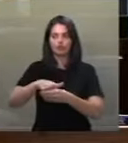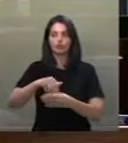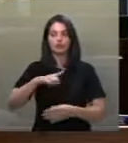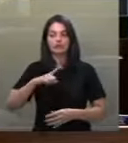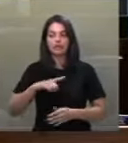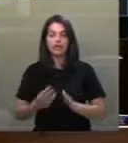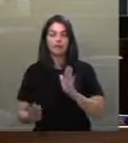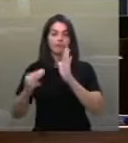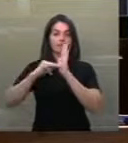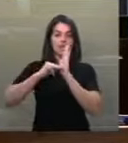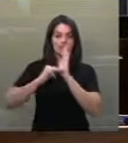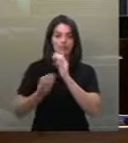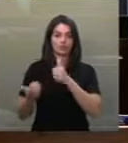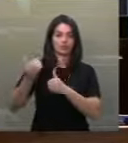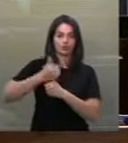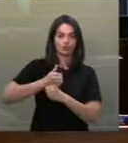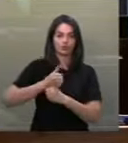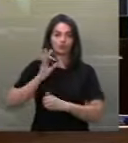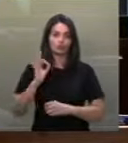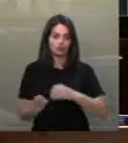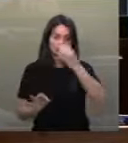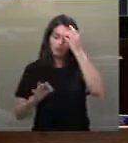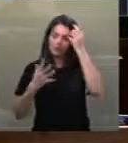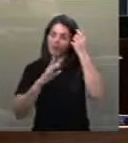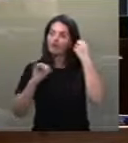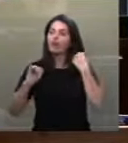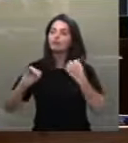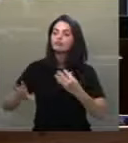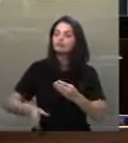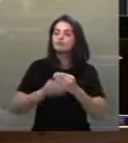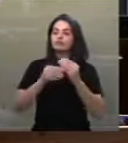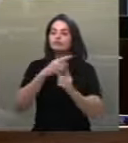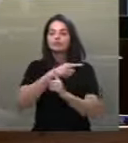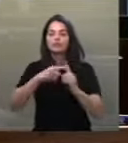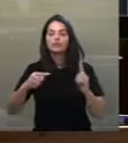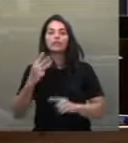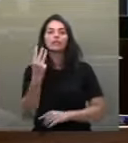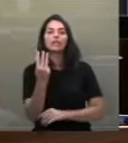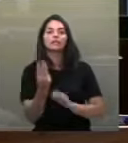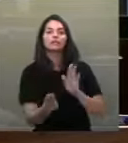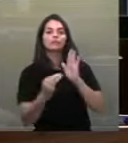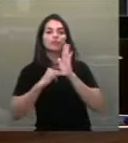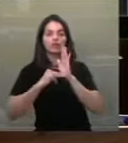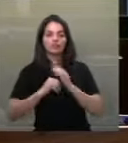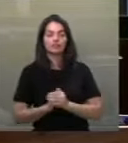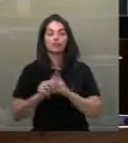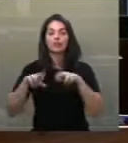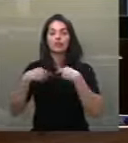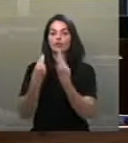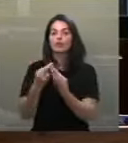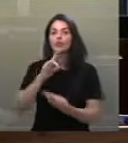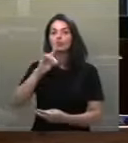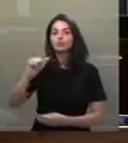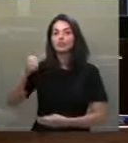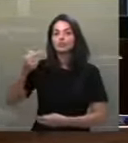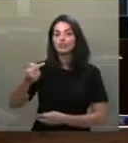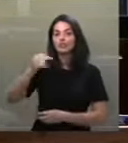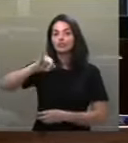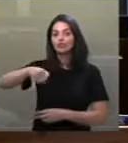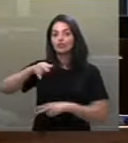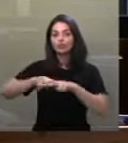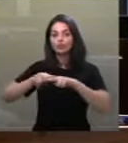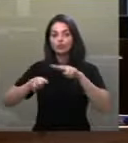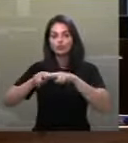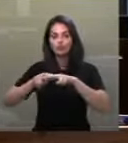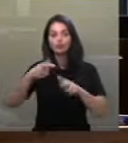emenda substitutiva, com a incorporação parcial de 3 emendas. Na reunião do dia 7 de junho de 2021,